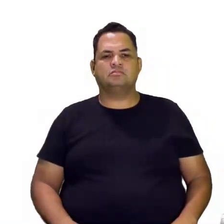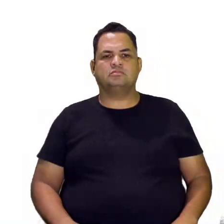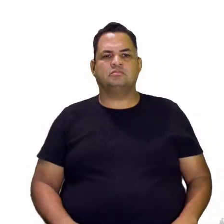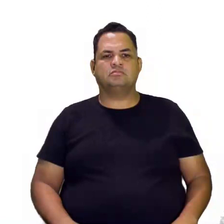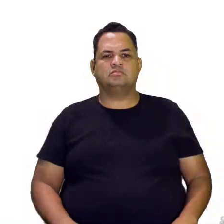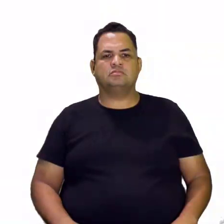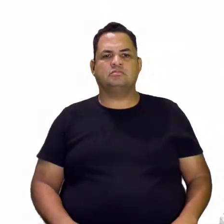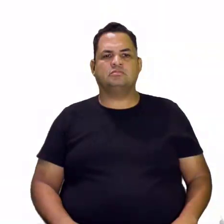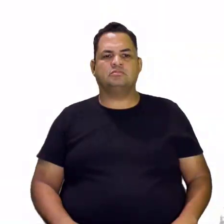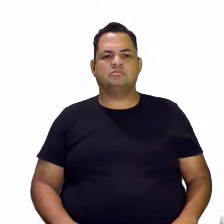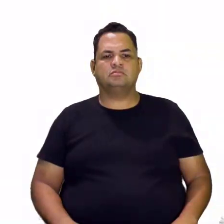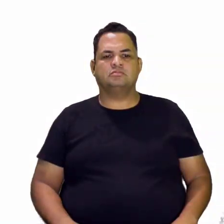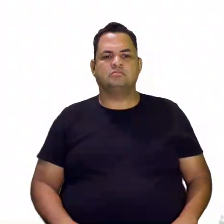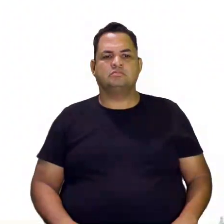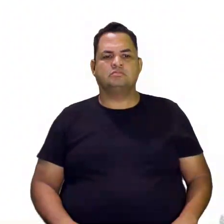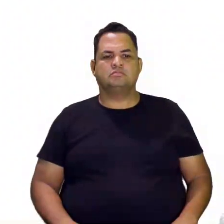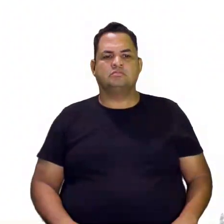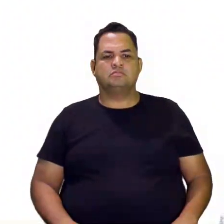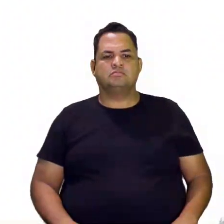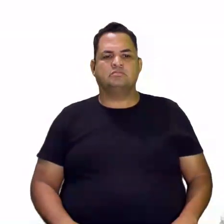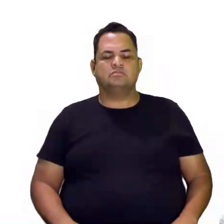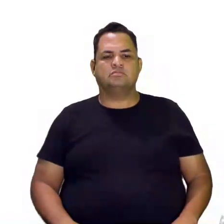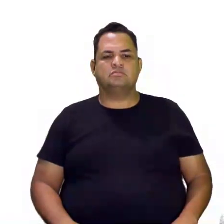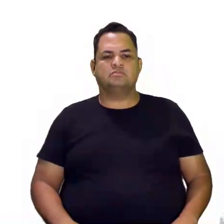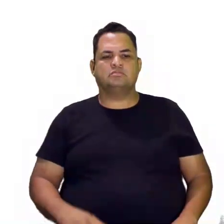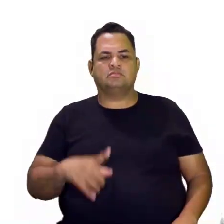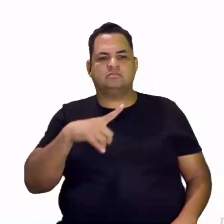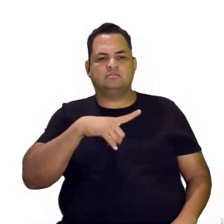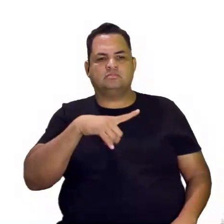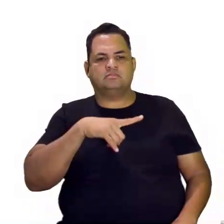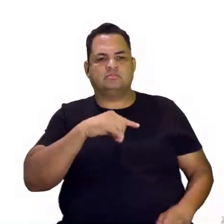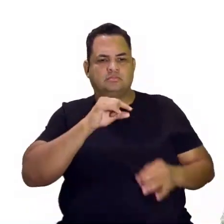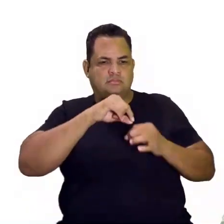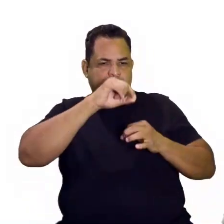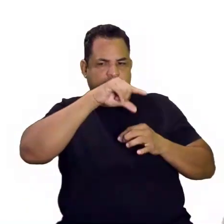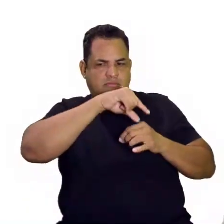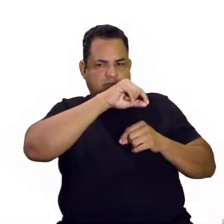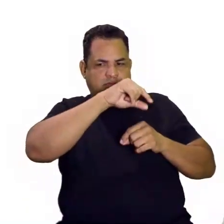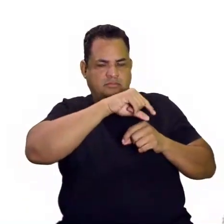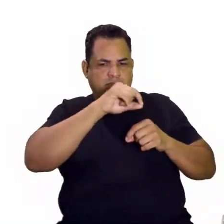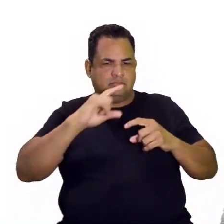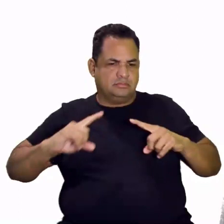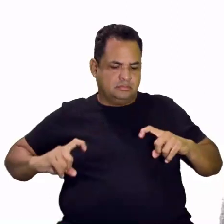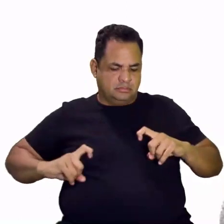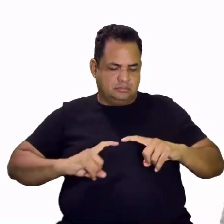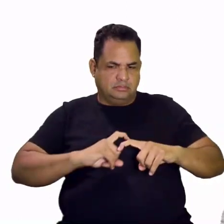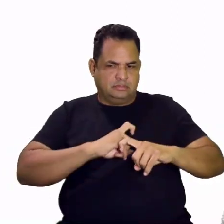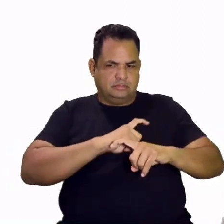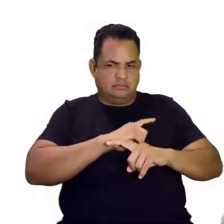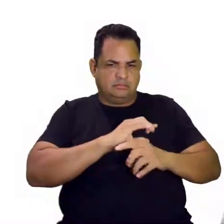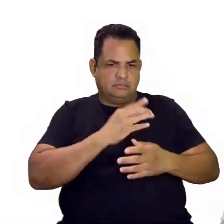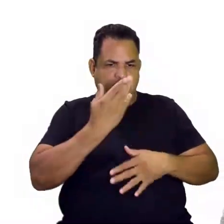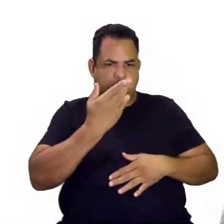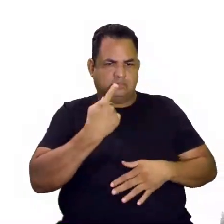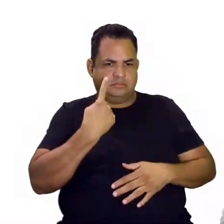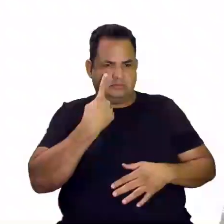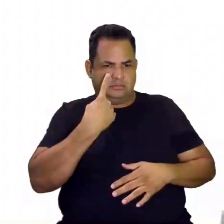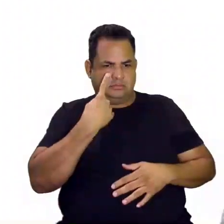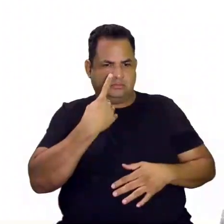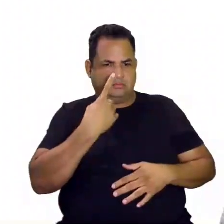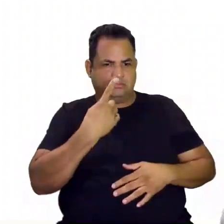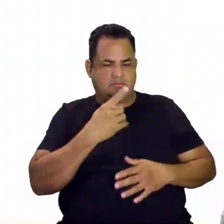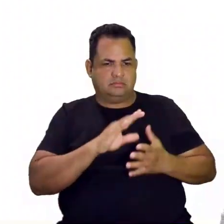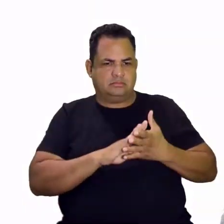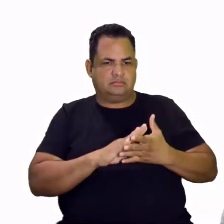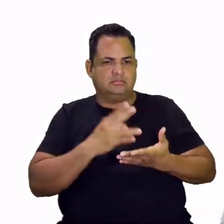Canetinha. Então essa aqui é uma bactéria, ela tá cheia de pilinzinho, né? Ele tem esse formato, é